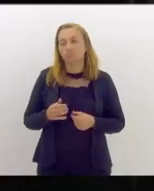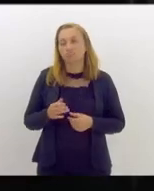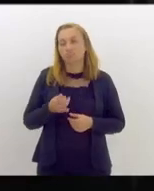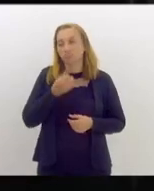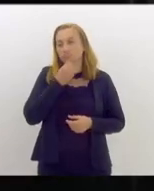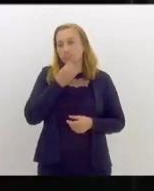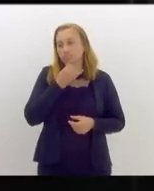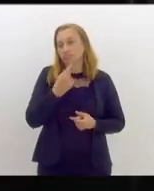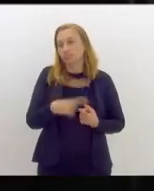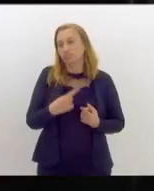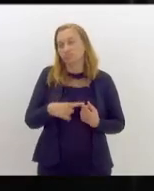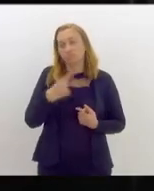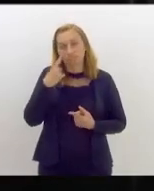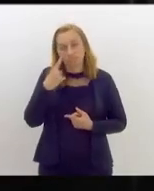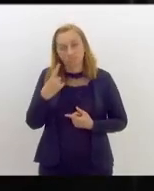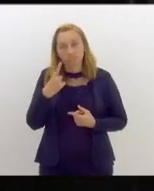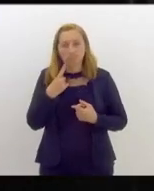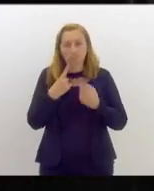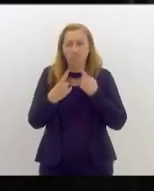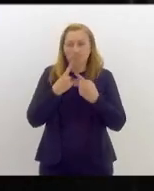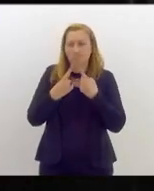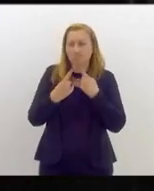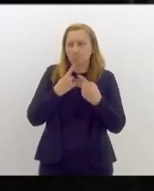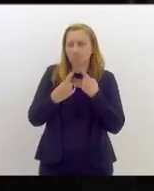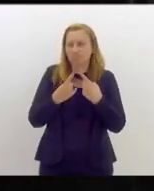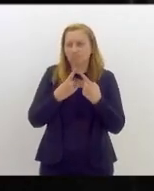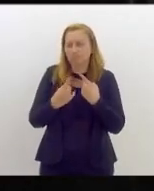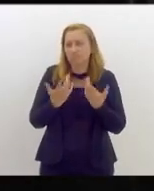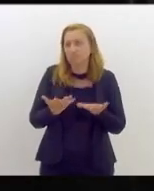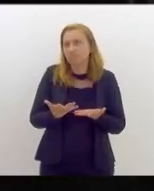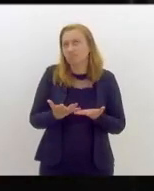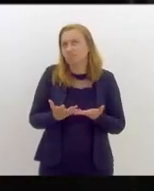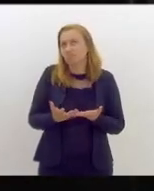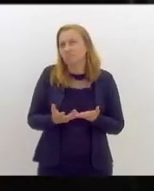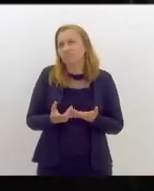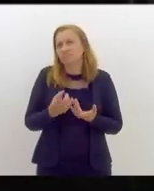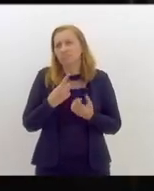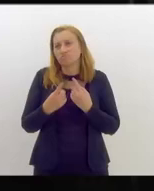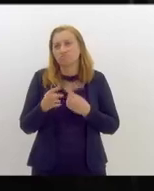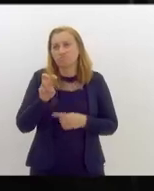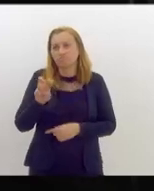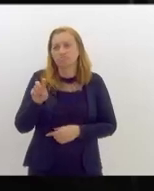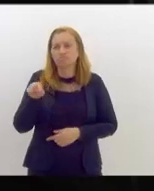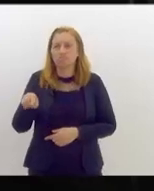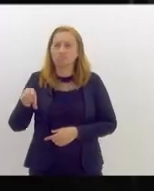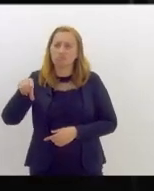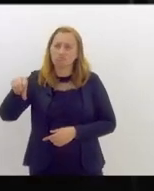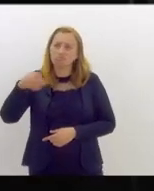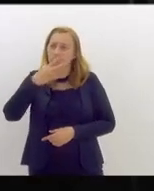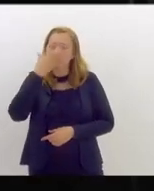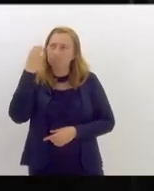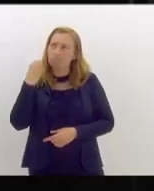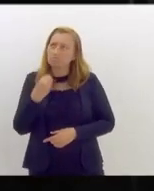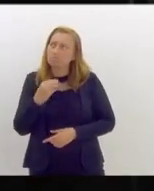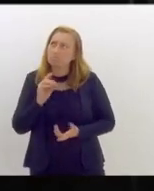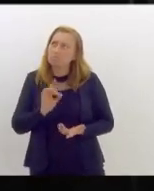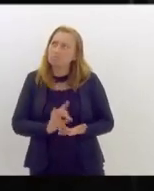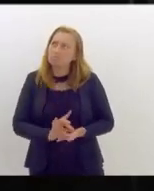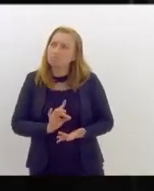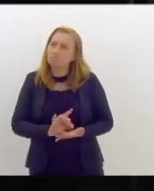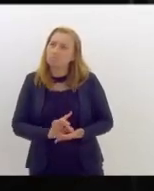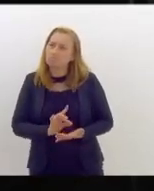é que eu tô vendo aqui uma discussão para discutir 5.9 esquecendo que na verdade